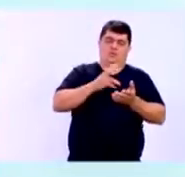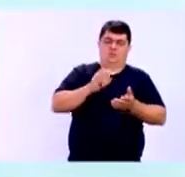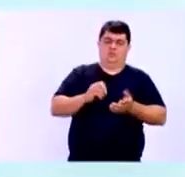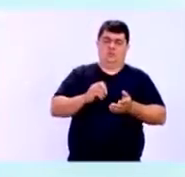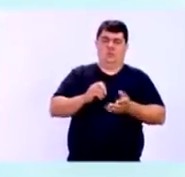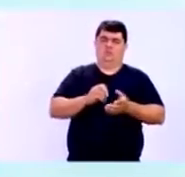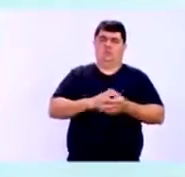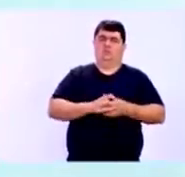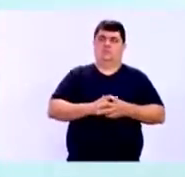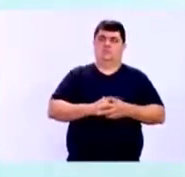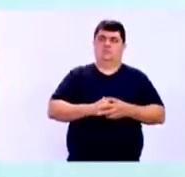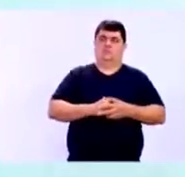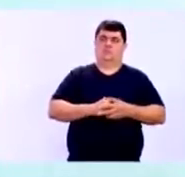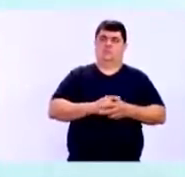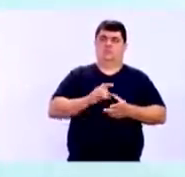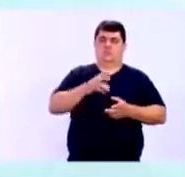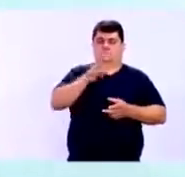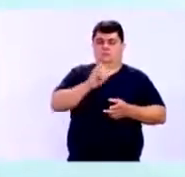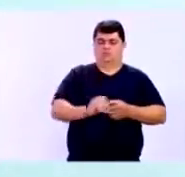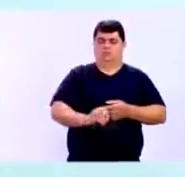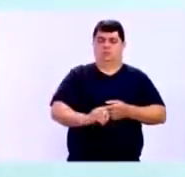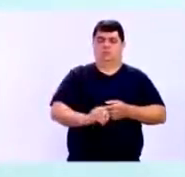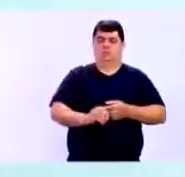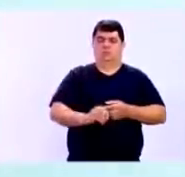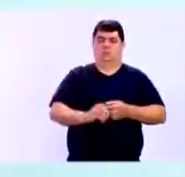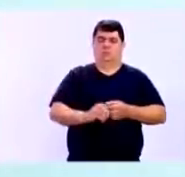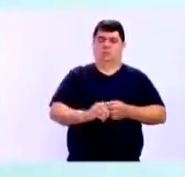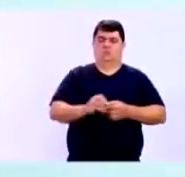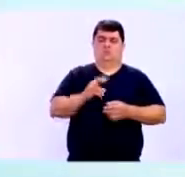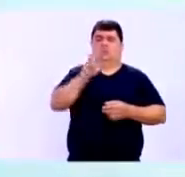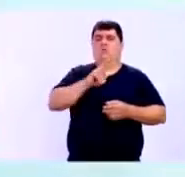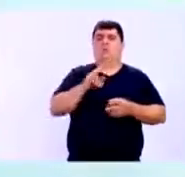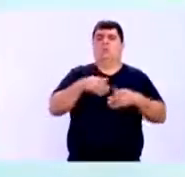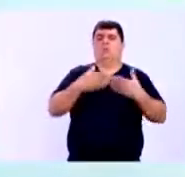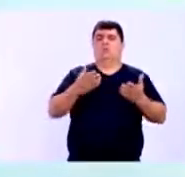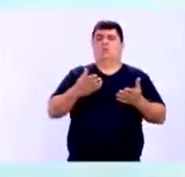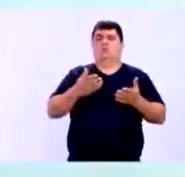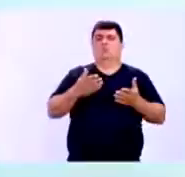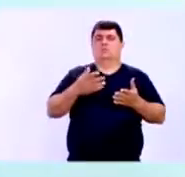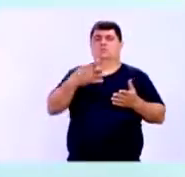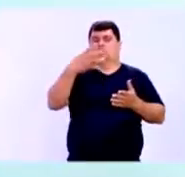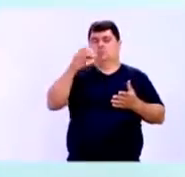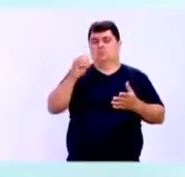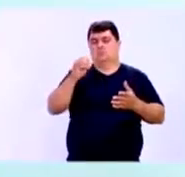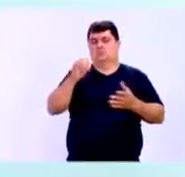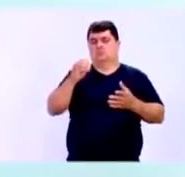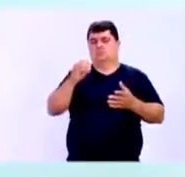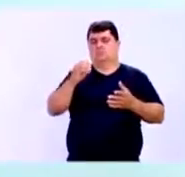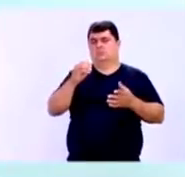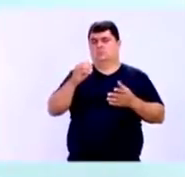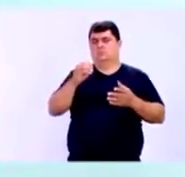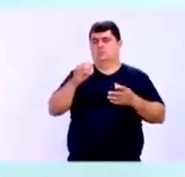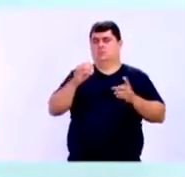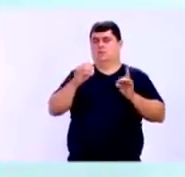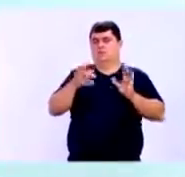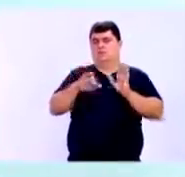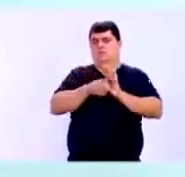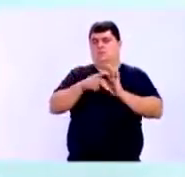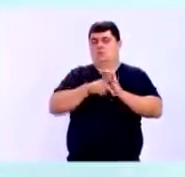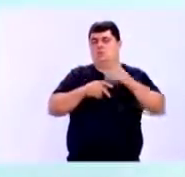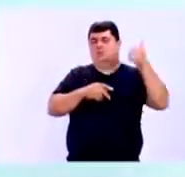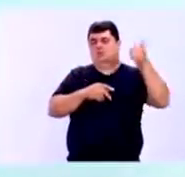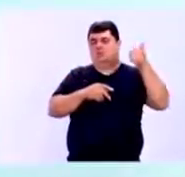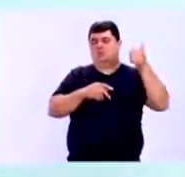50. Então, eu só desço 50. Qual vai ser os valores dele? O de 40 vai ser referente ao